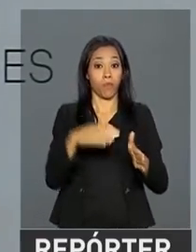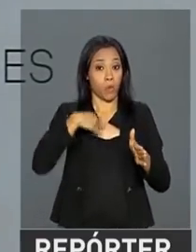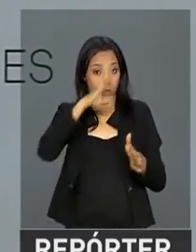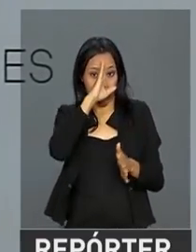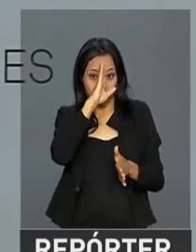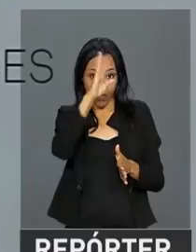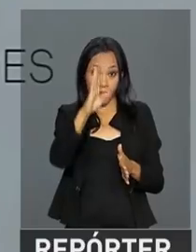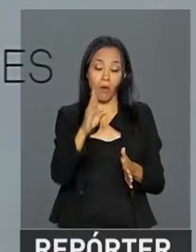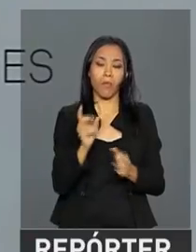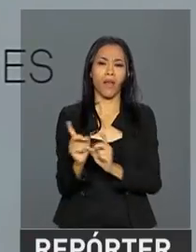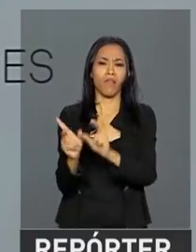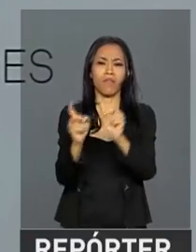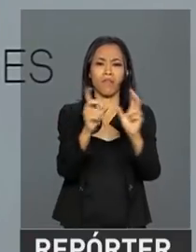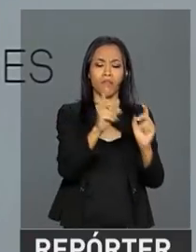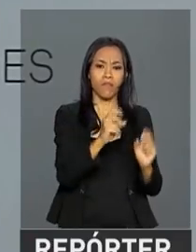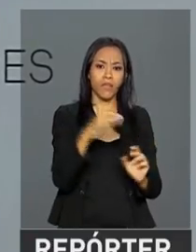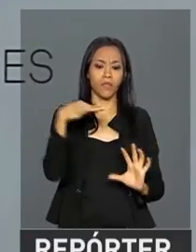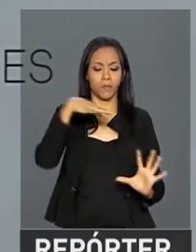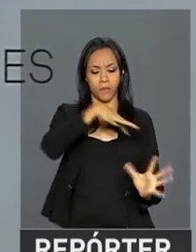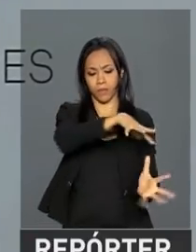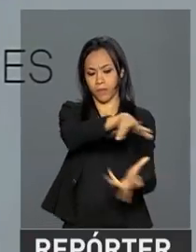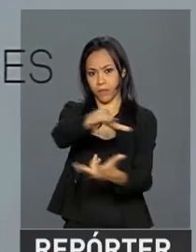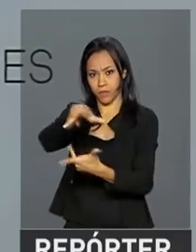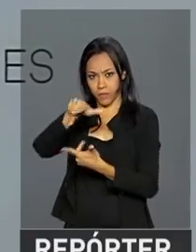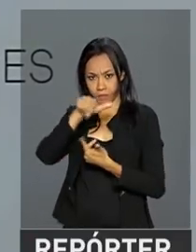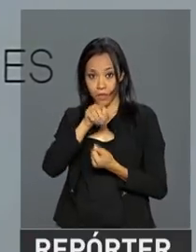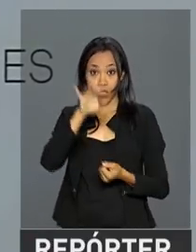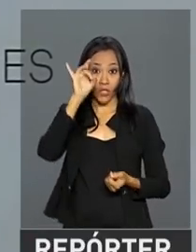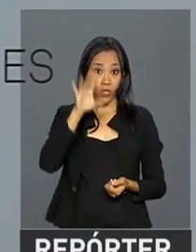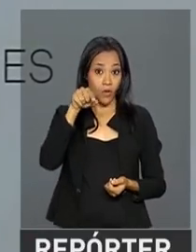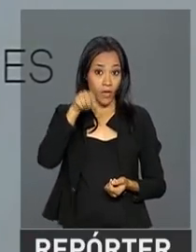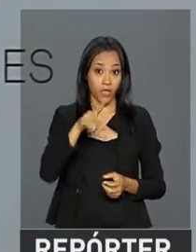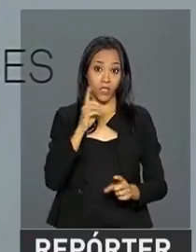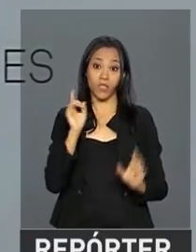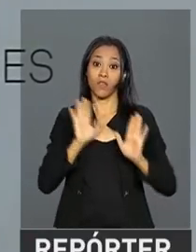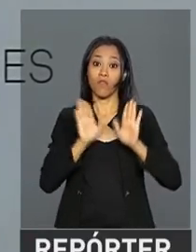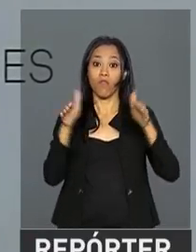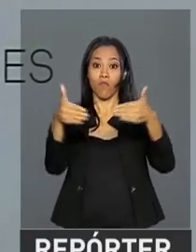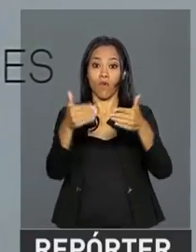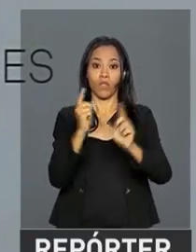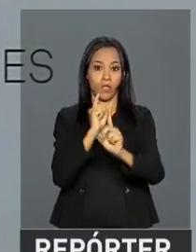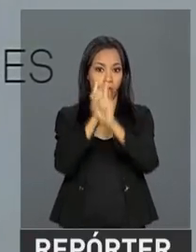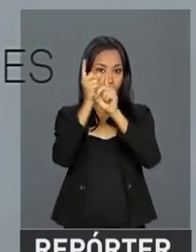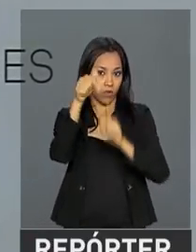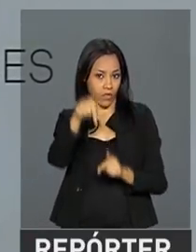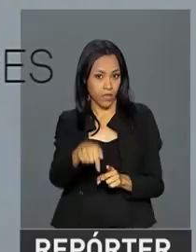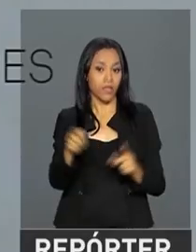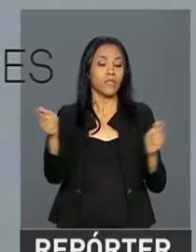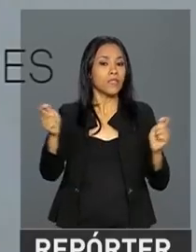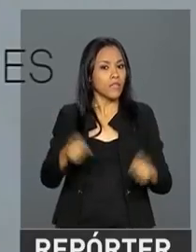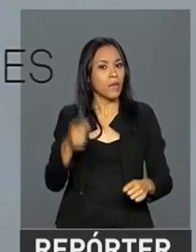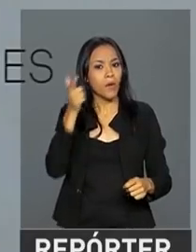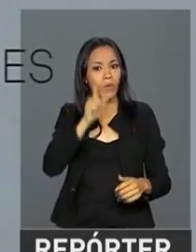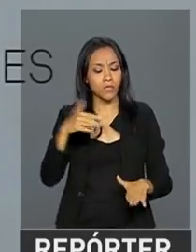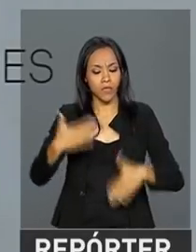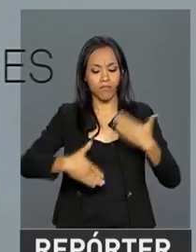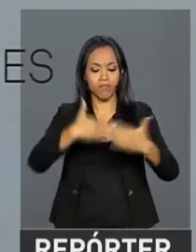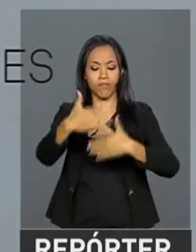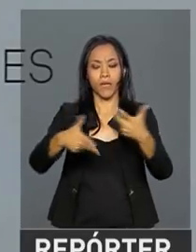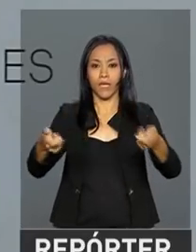o comércio internacional que só este for u pode fazer avançar de forma equilibrada